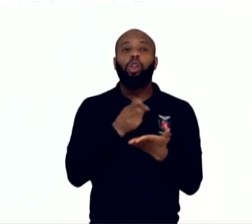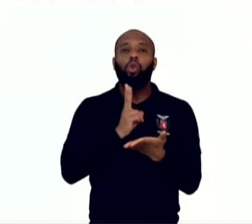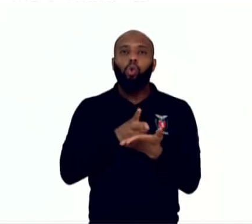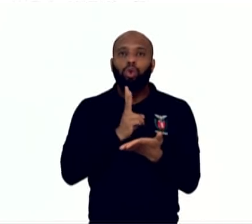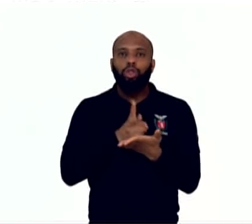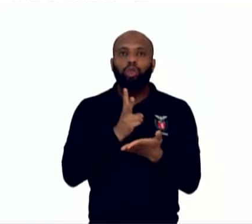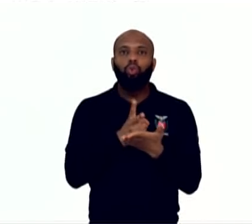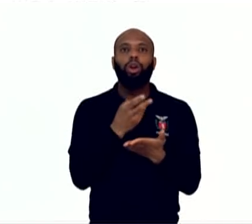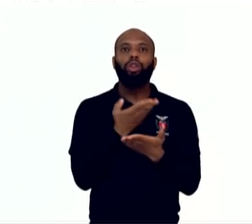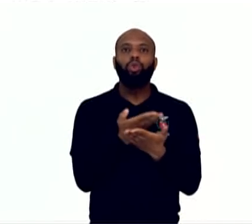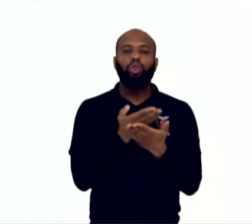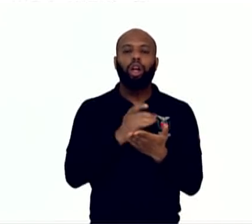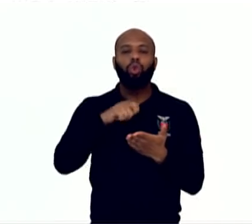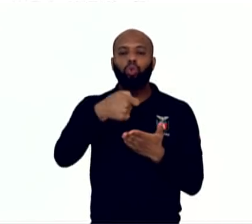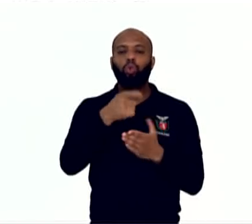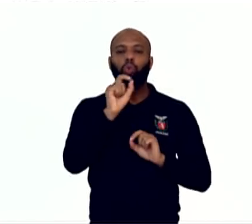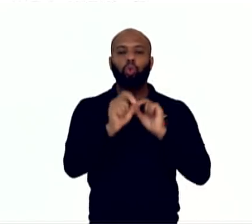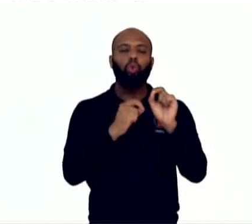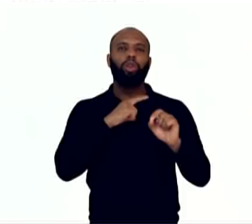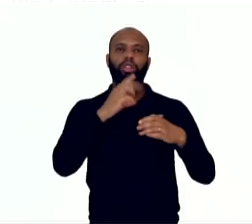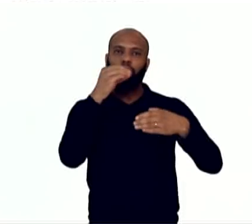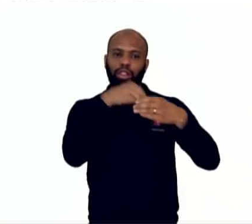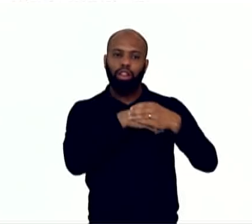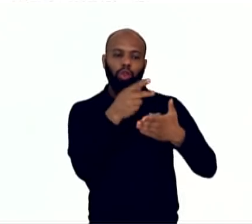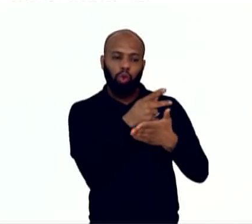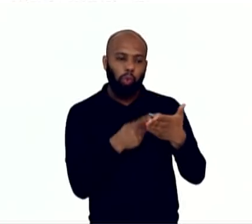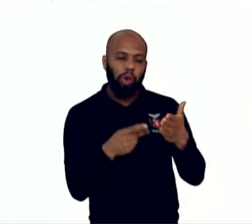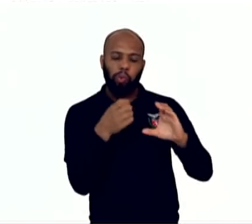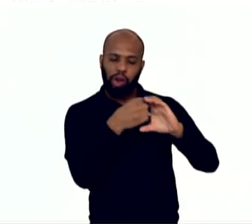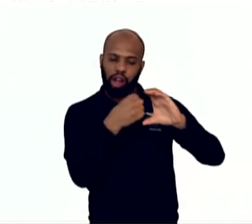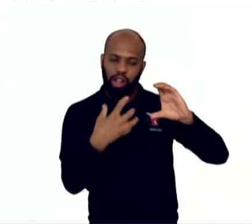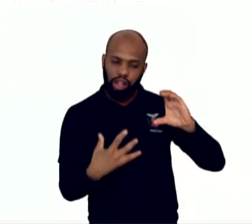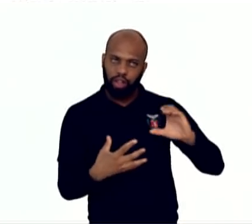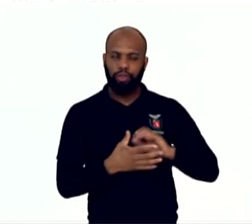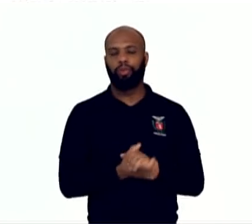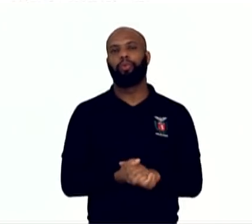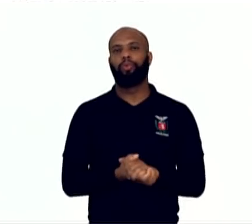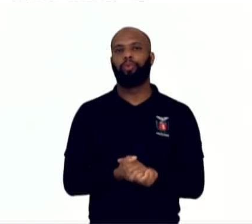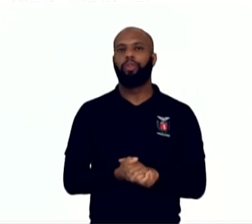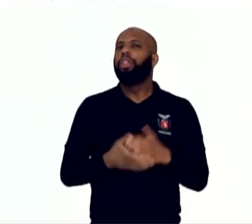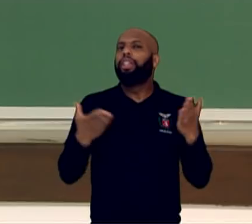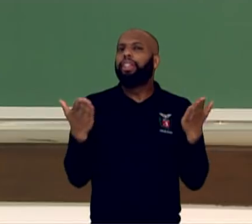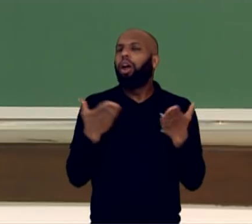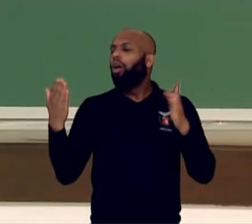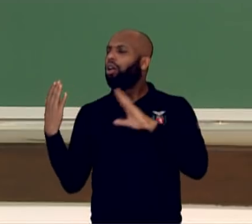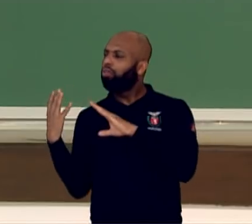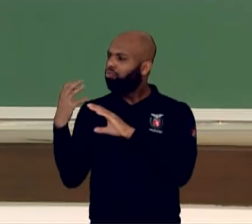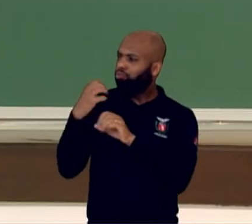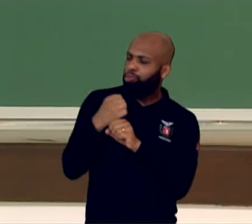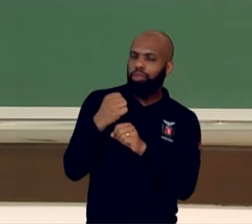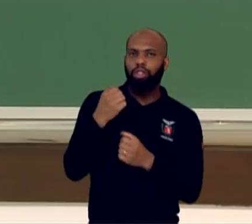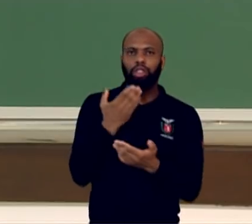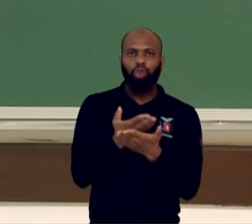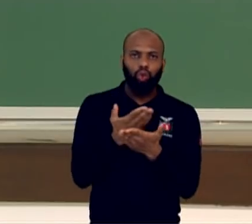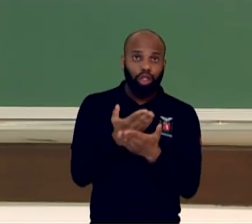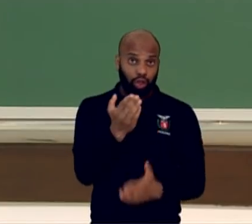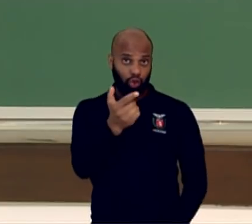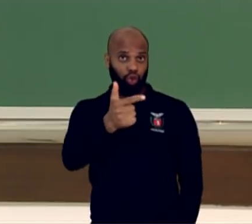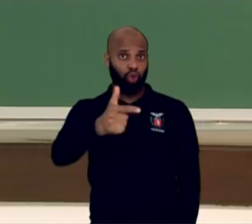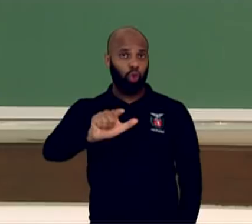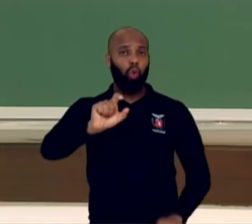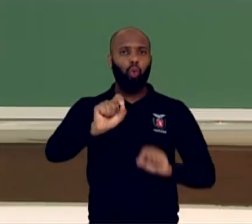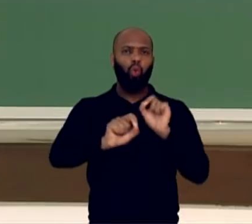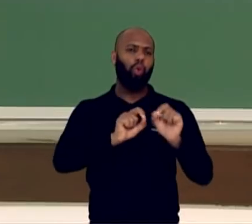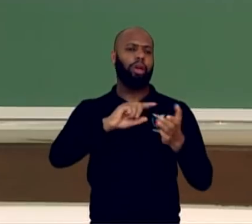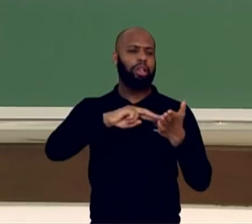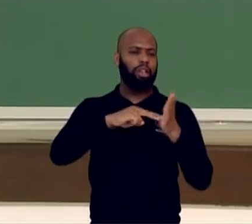então sobre os elementos do poema, que nós já aprendemos nas aulas anteriores. Vamos retomar então aqui a nossa definição de